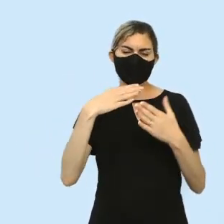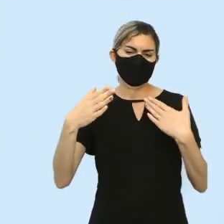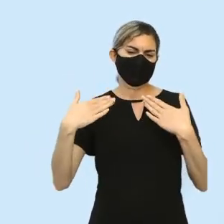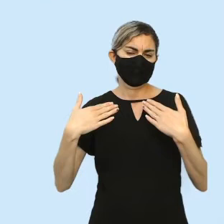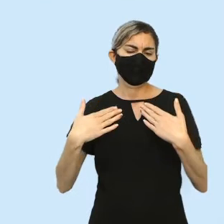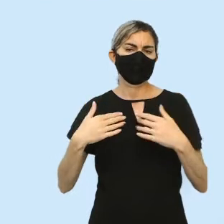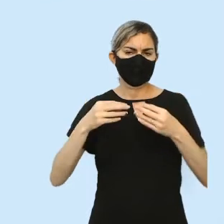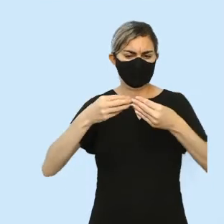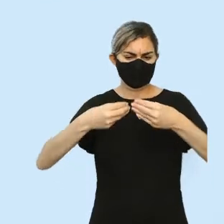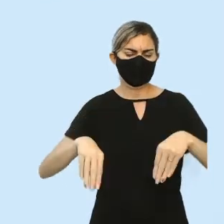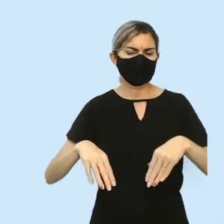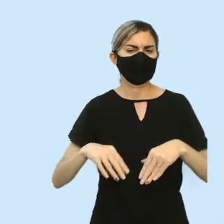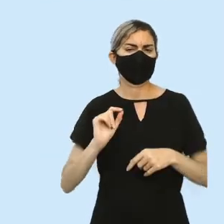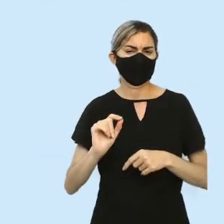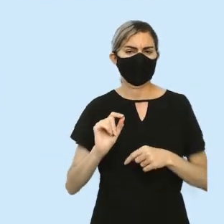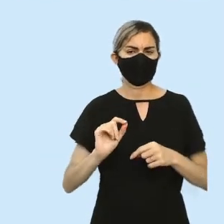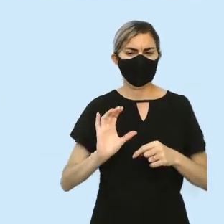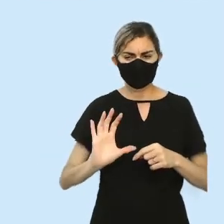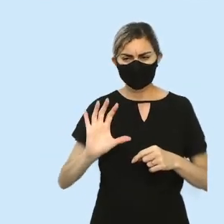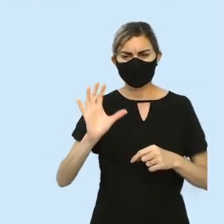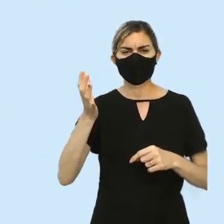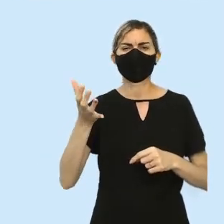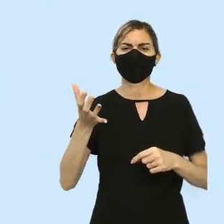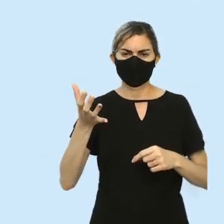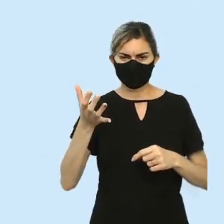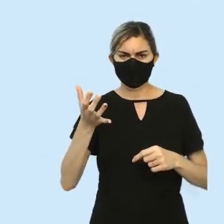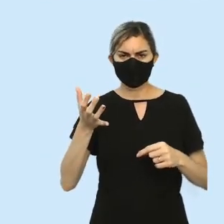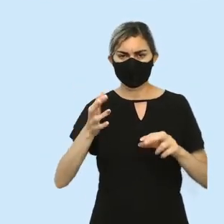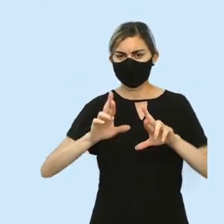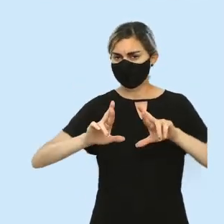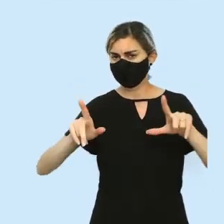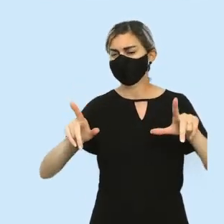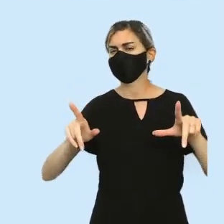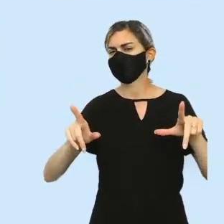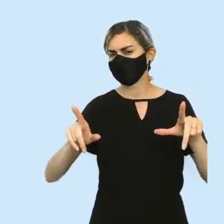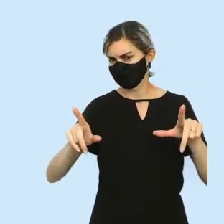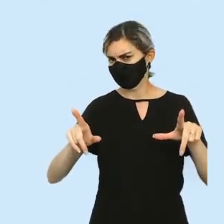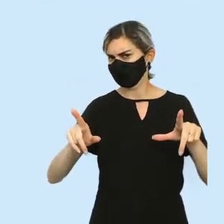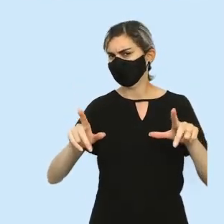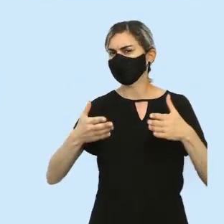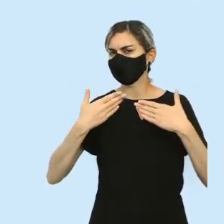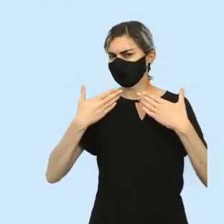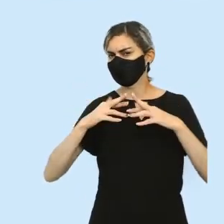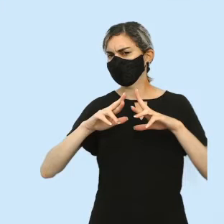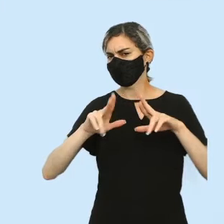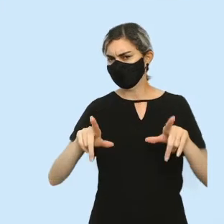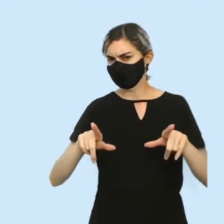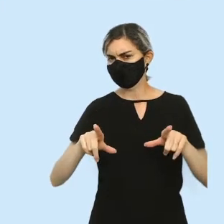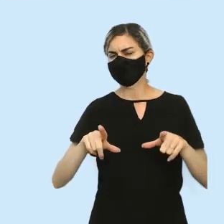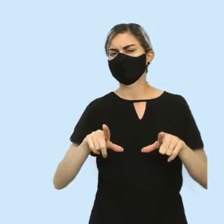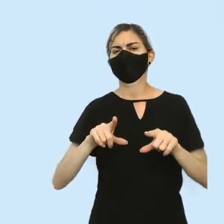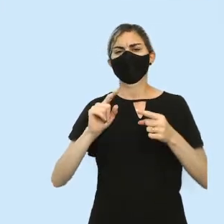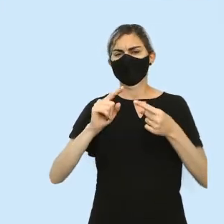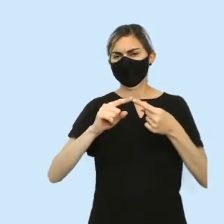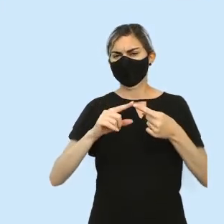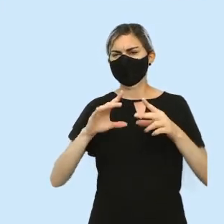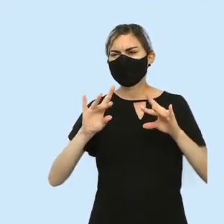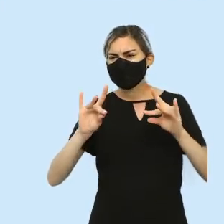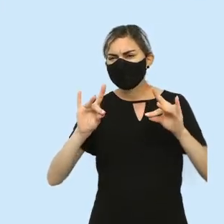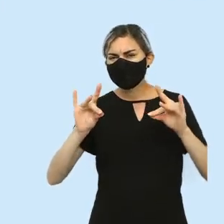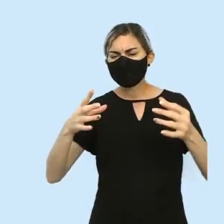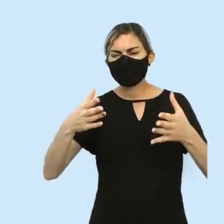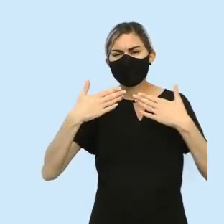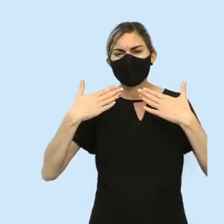que provocam efeitos distintos, diferentes. O calor